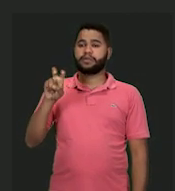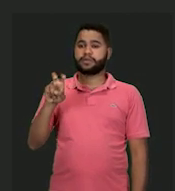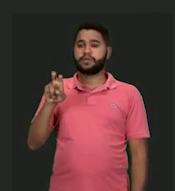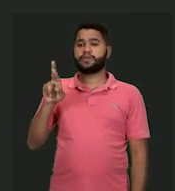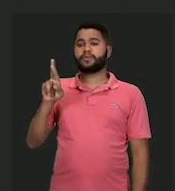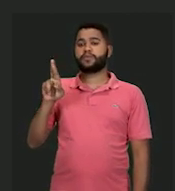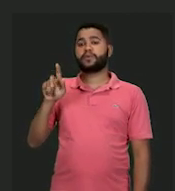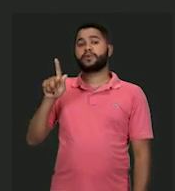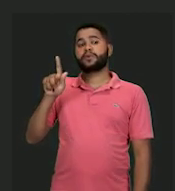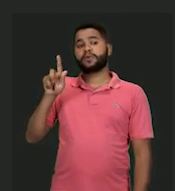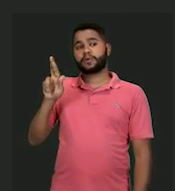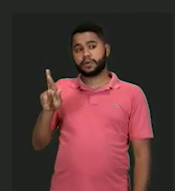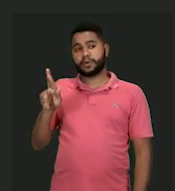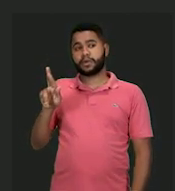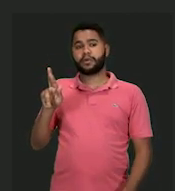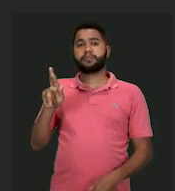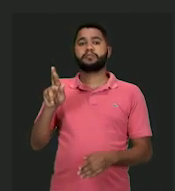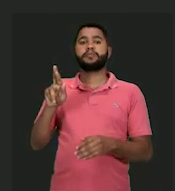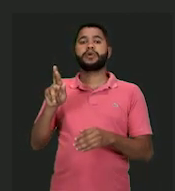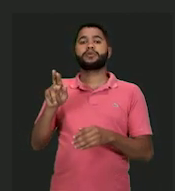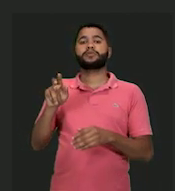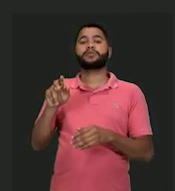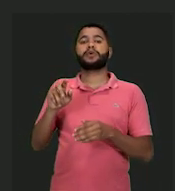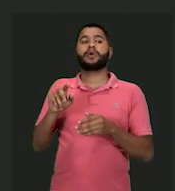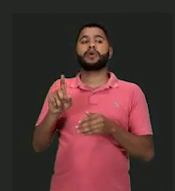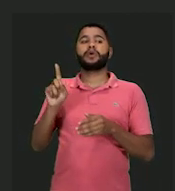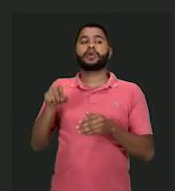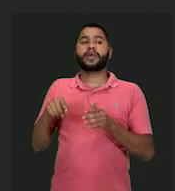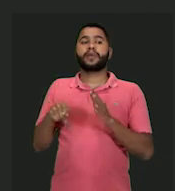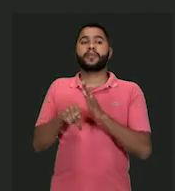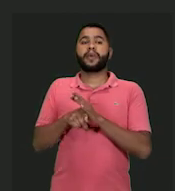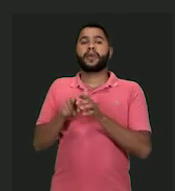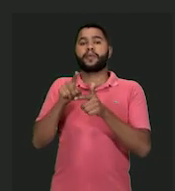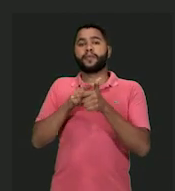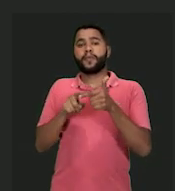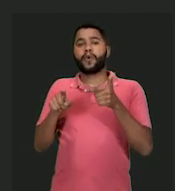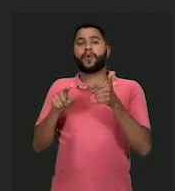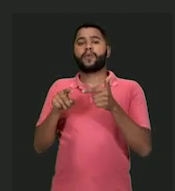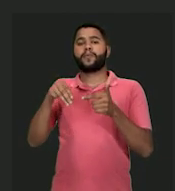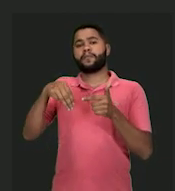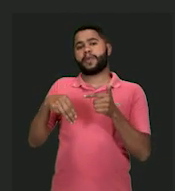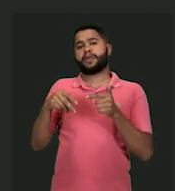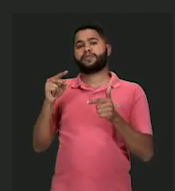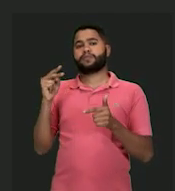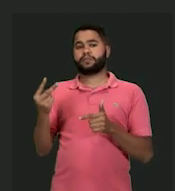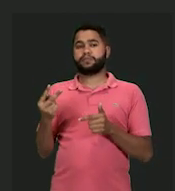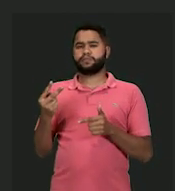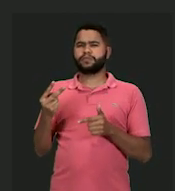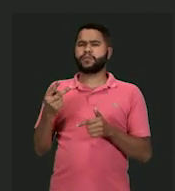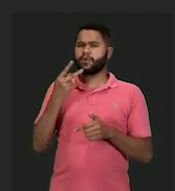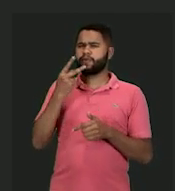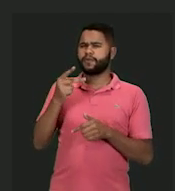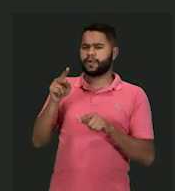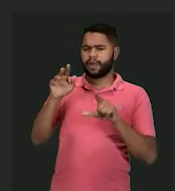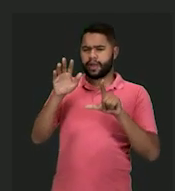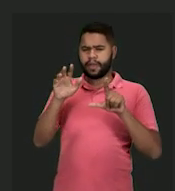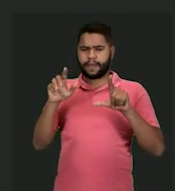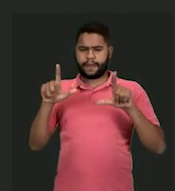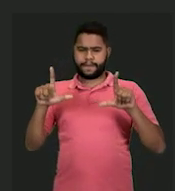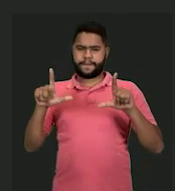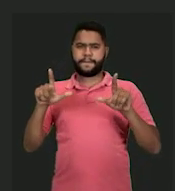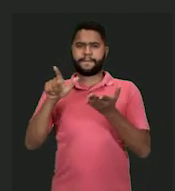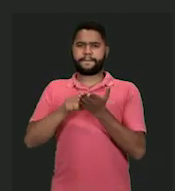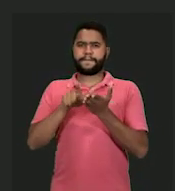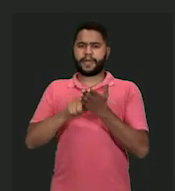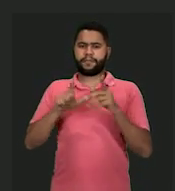por metro quadrado. E segunda coisa, né? Repare que na hora que ele falou a área da folha de papel A4, ele já falou